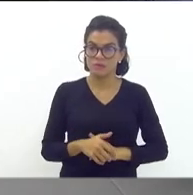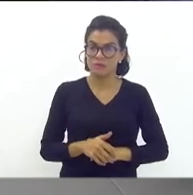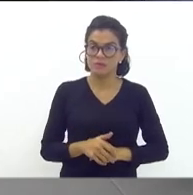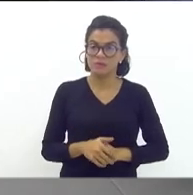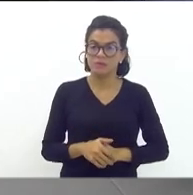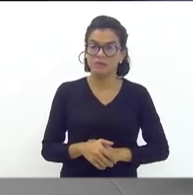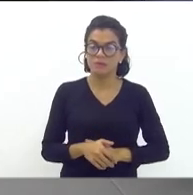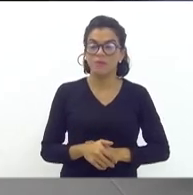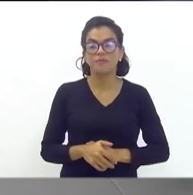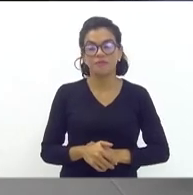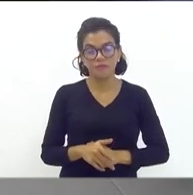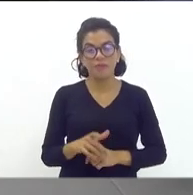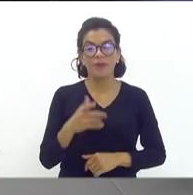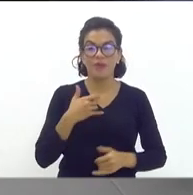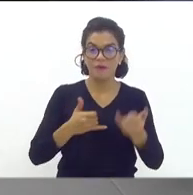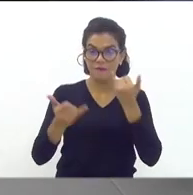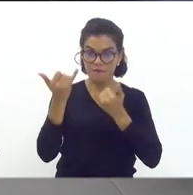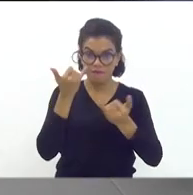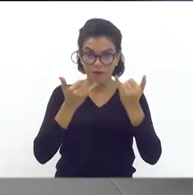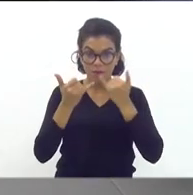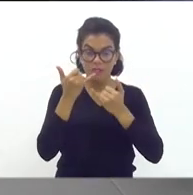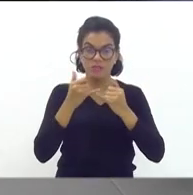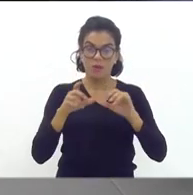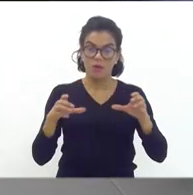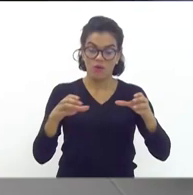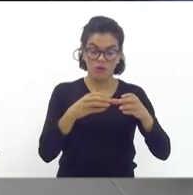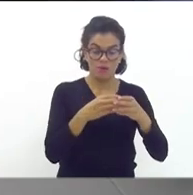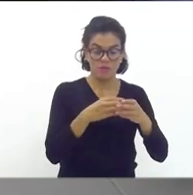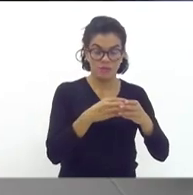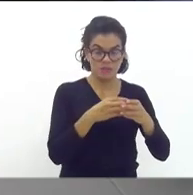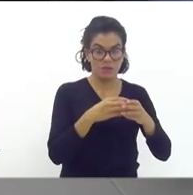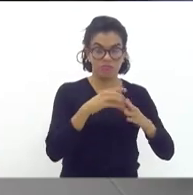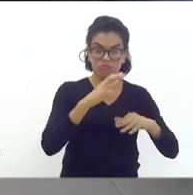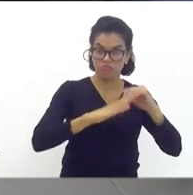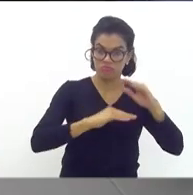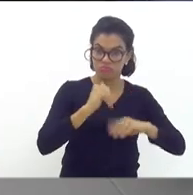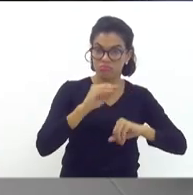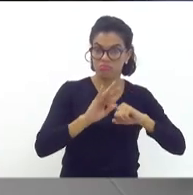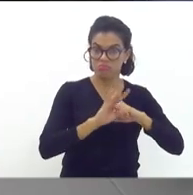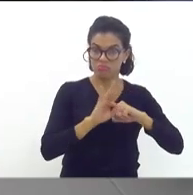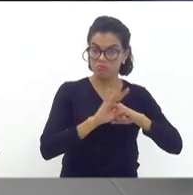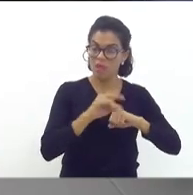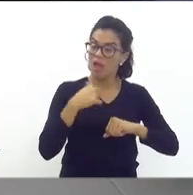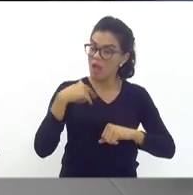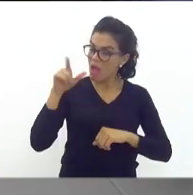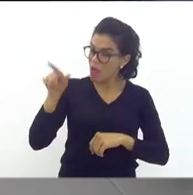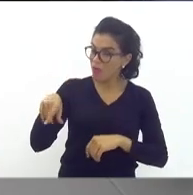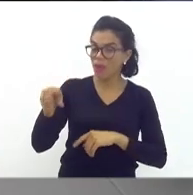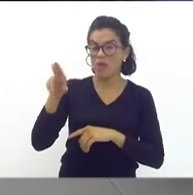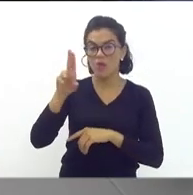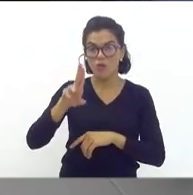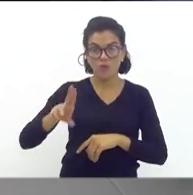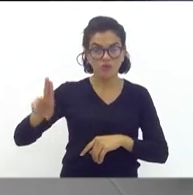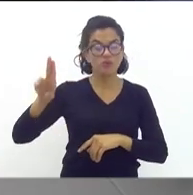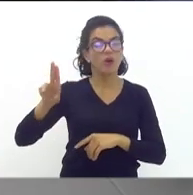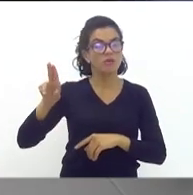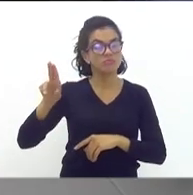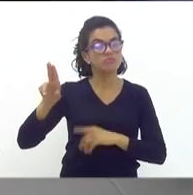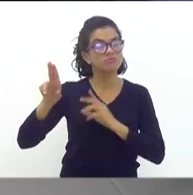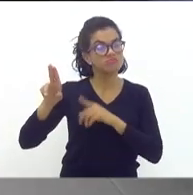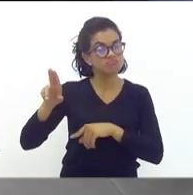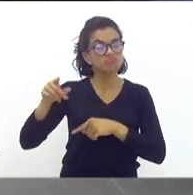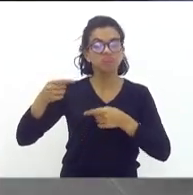ela ela conforme a informação da minha câmera técnica ela é um consumidor é um usuário que negocia o GNC E